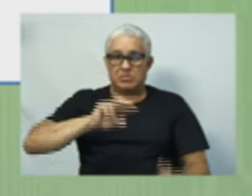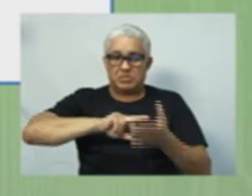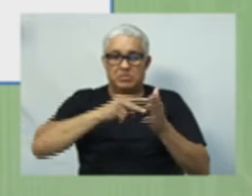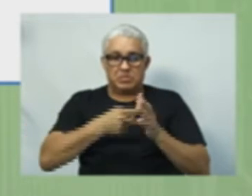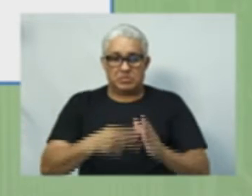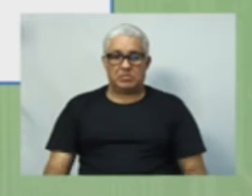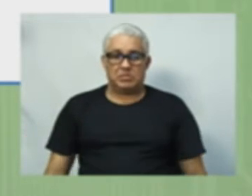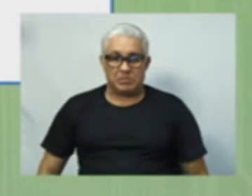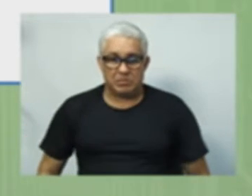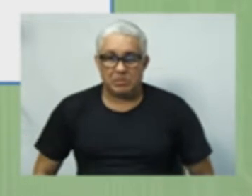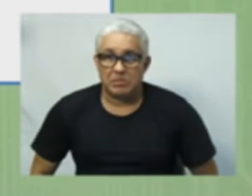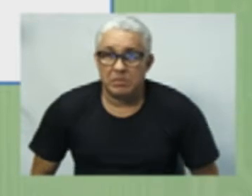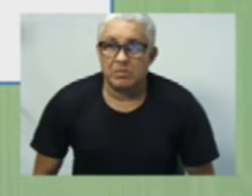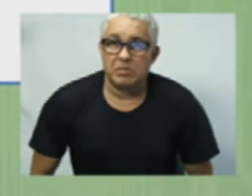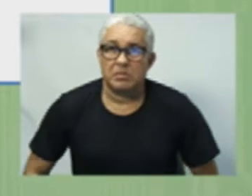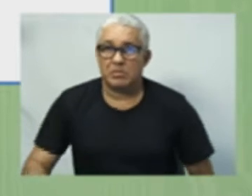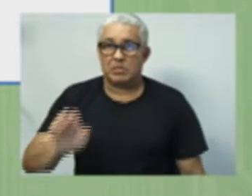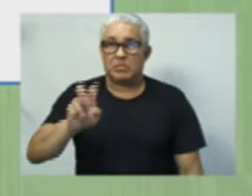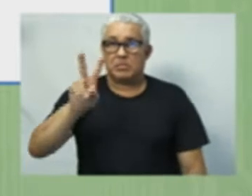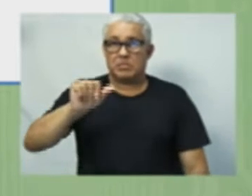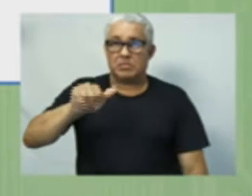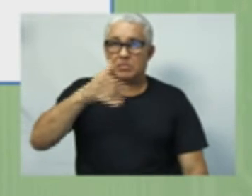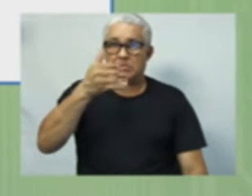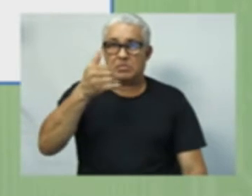pouquinho mais? Evasão é um ato